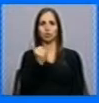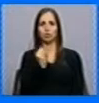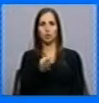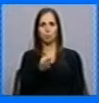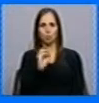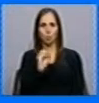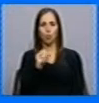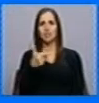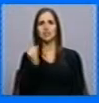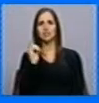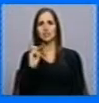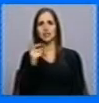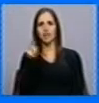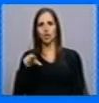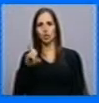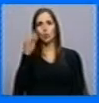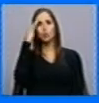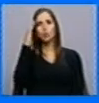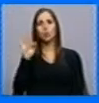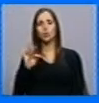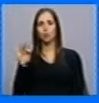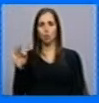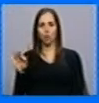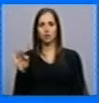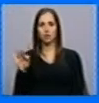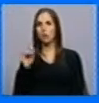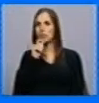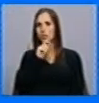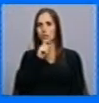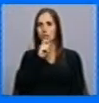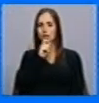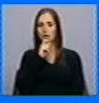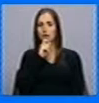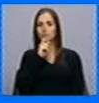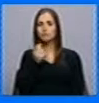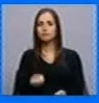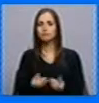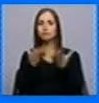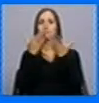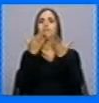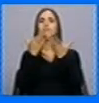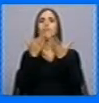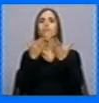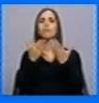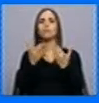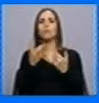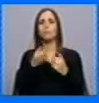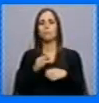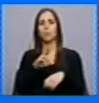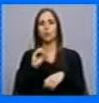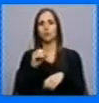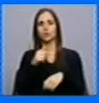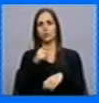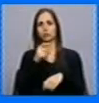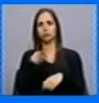do titânio, o titânio 44, consegue também nessa reação emitir positrões. E de modo que este estudo agora apresentado